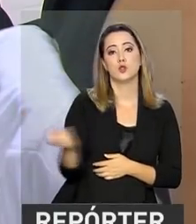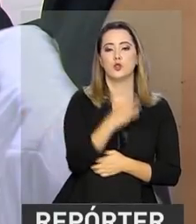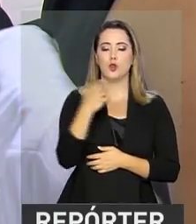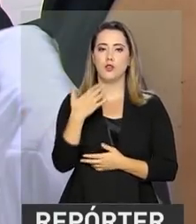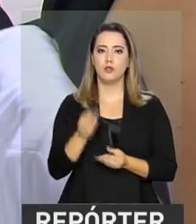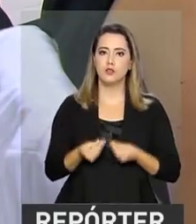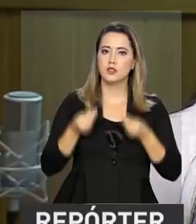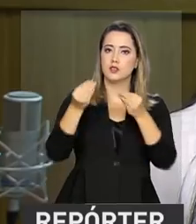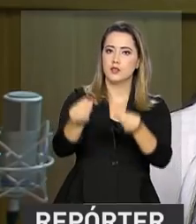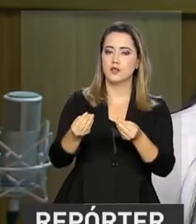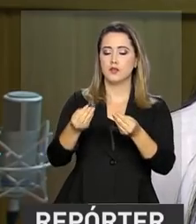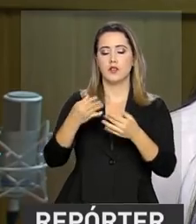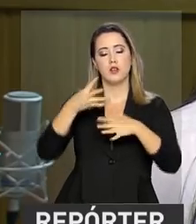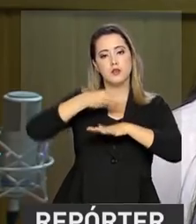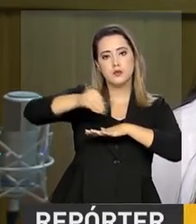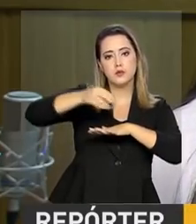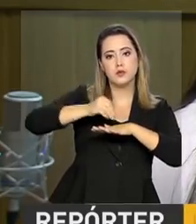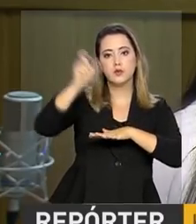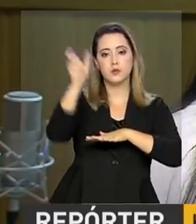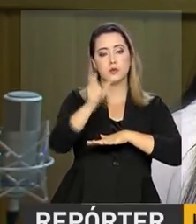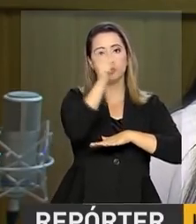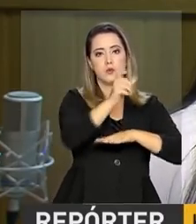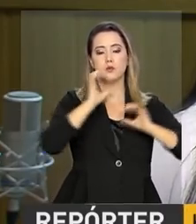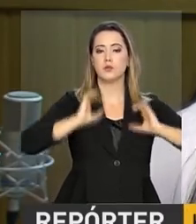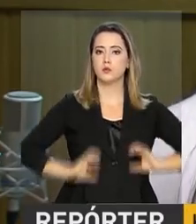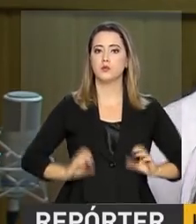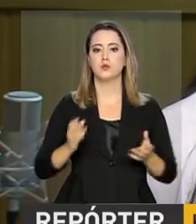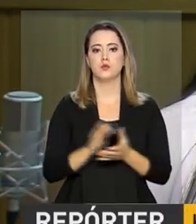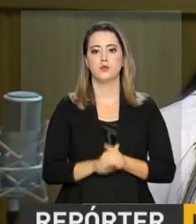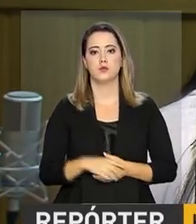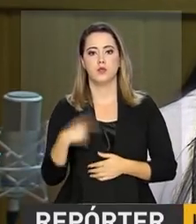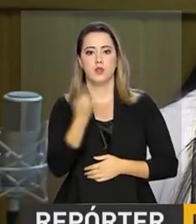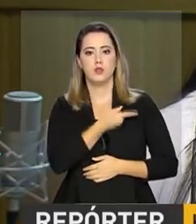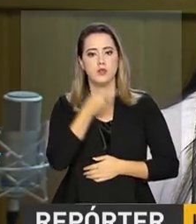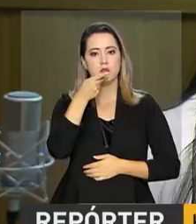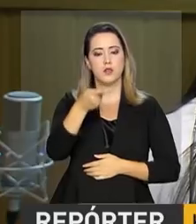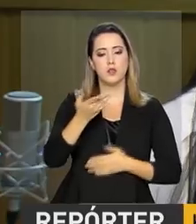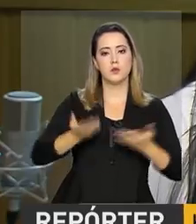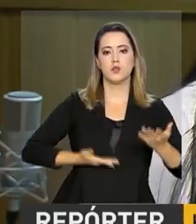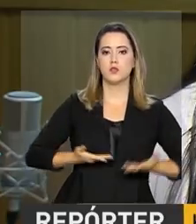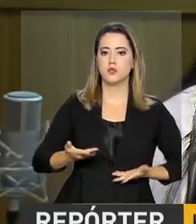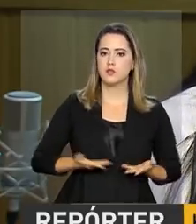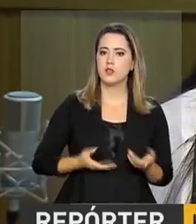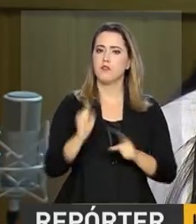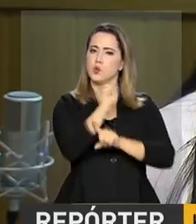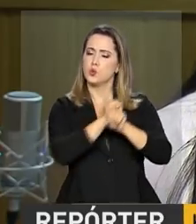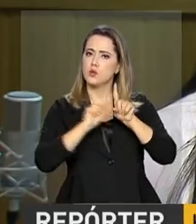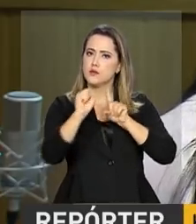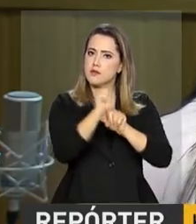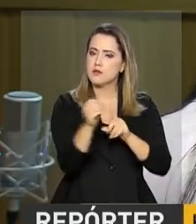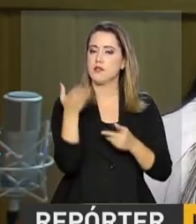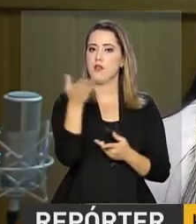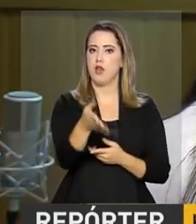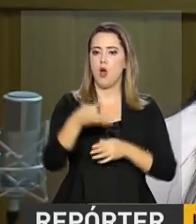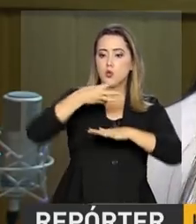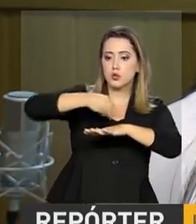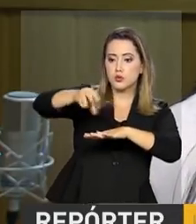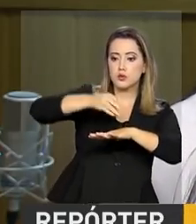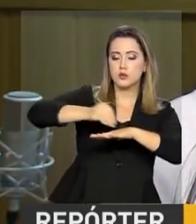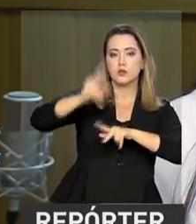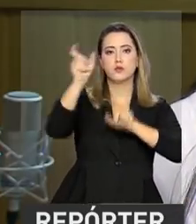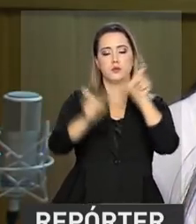ao cidadão quando a gente fala de serviço social de informar a população de